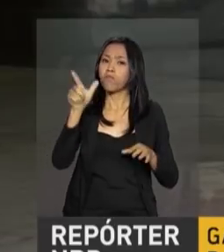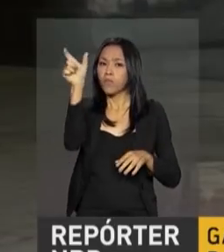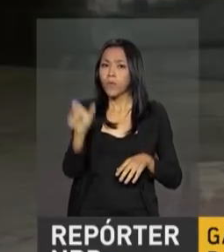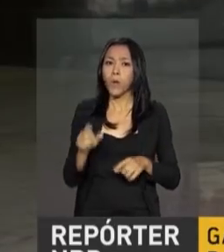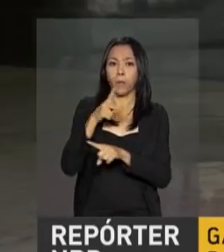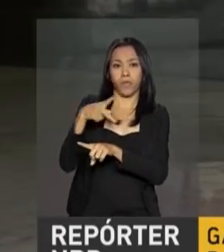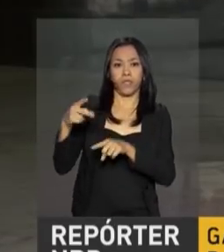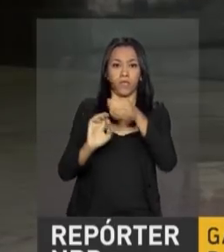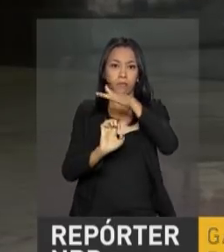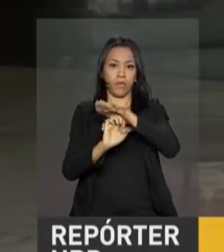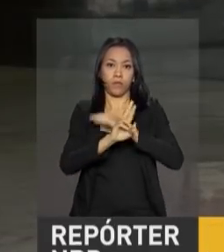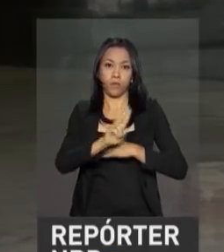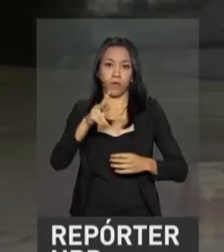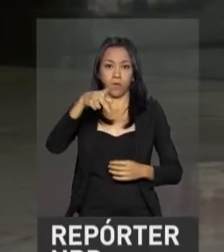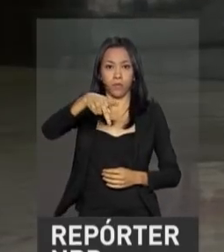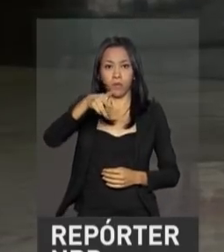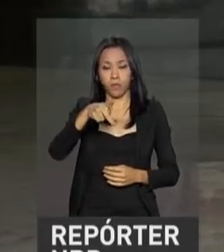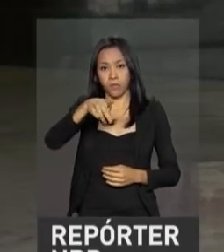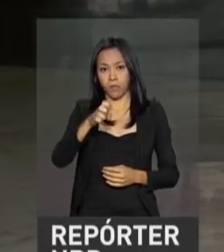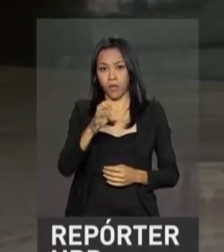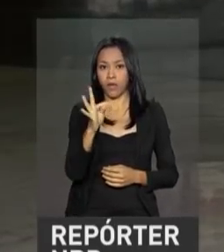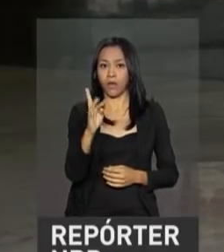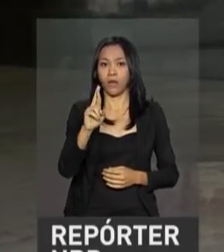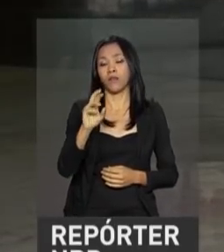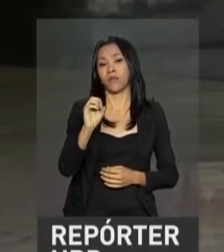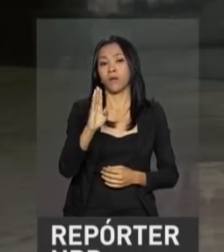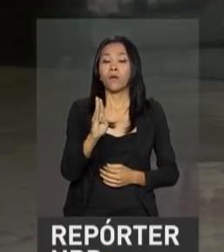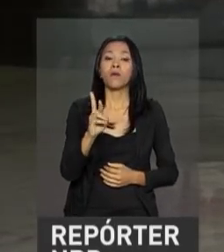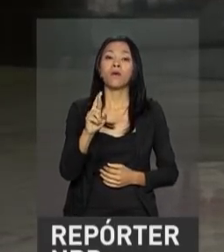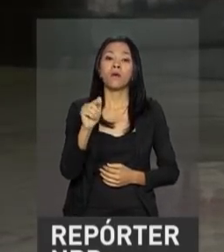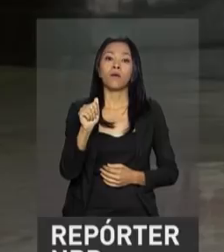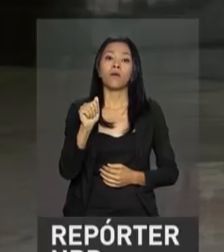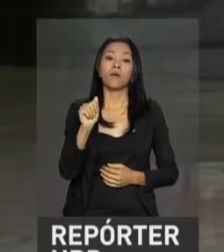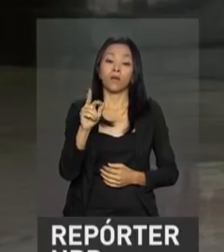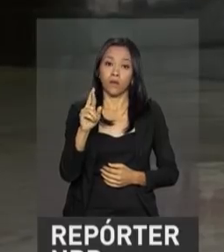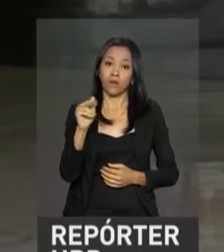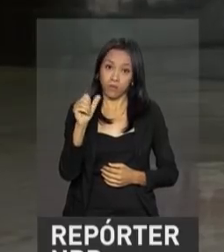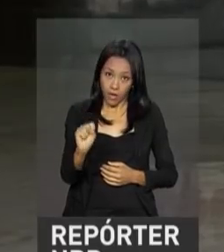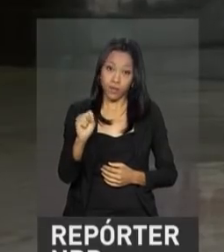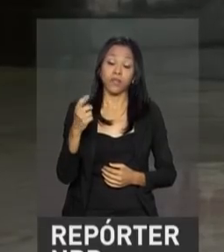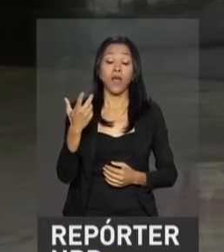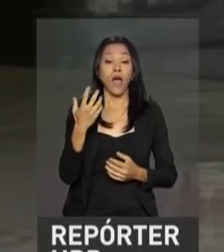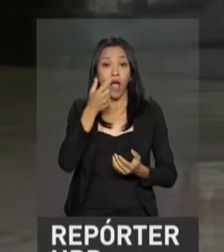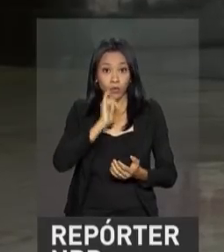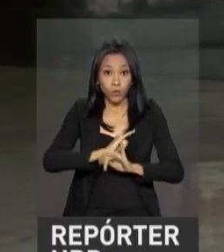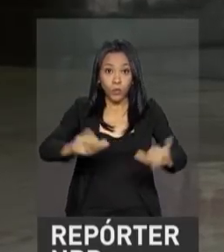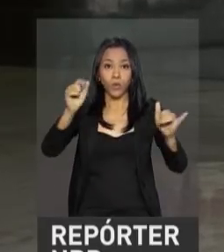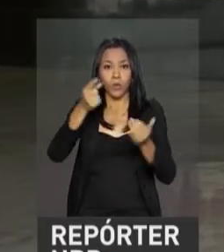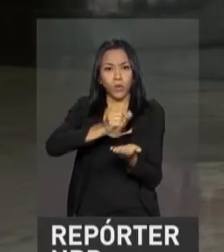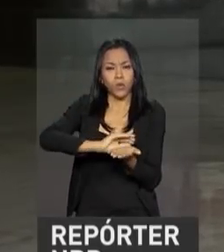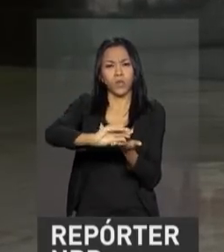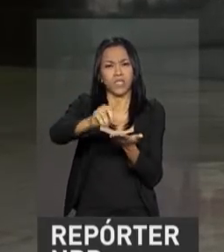aqui no palácio do planalto recentemente a petrobras anunciou investimentos de mais de 74 bilhões de